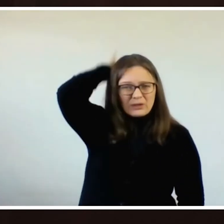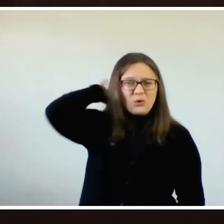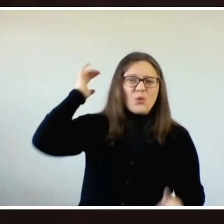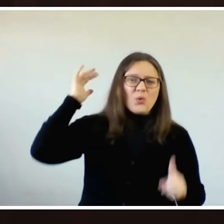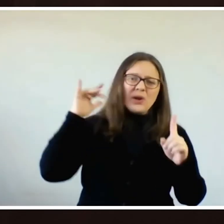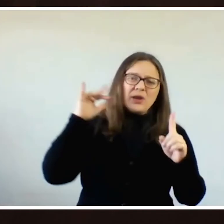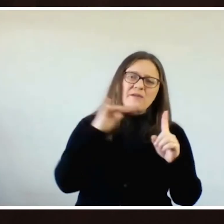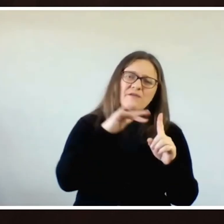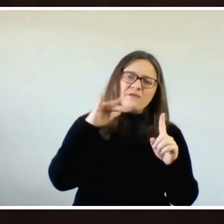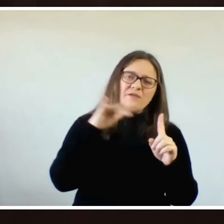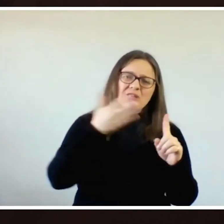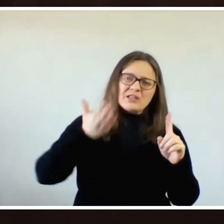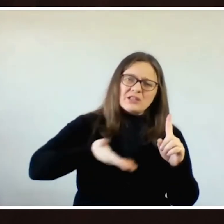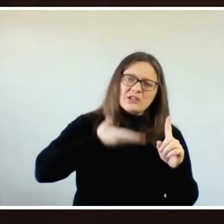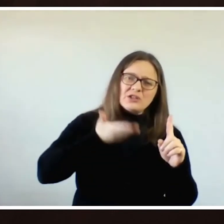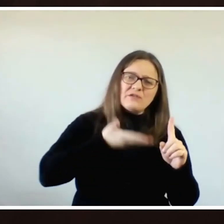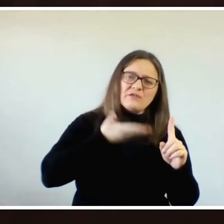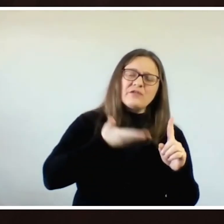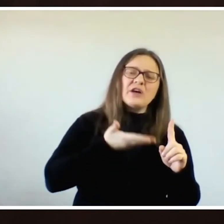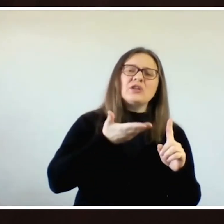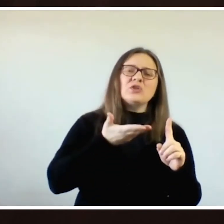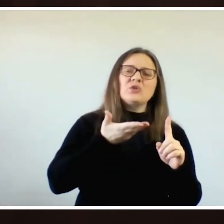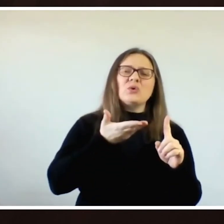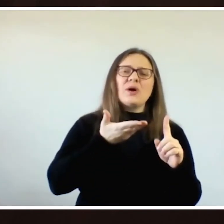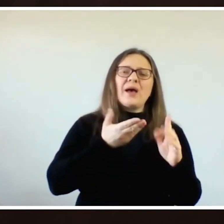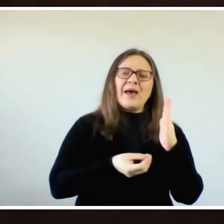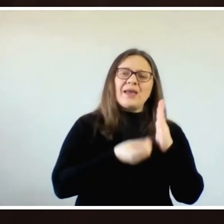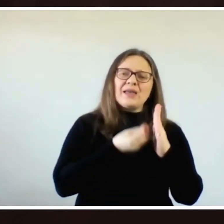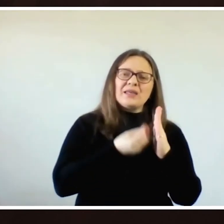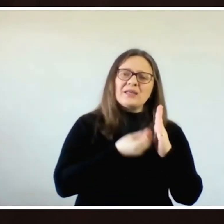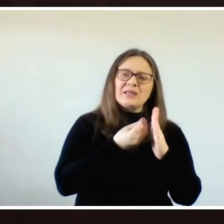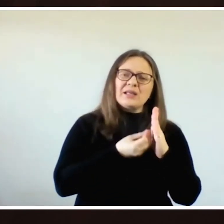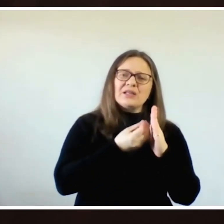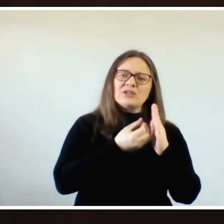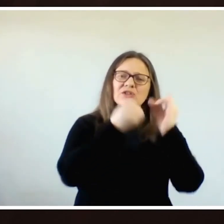essas abominações da idolatria, né? Pelo menos interrompeu.